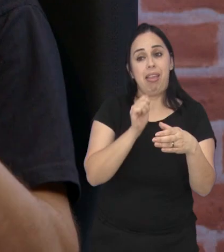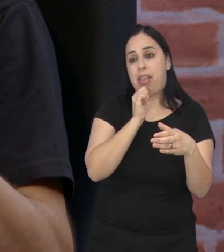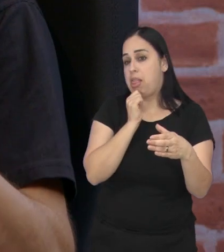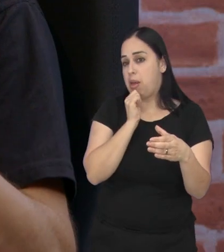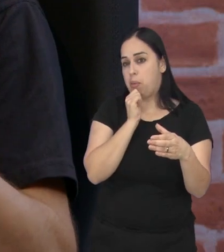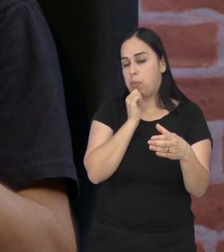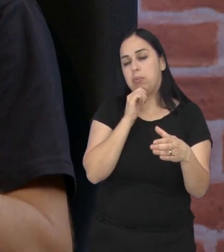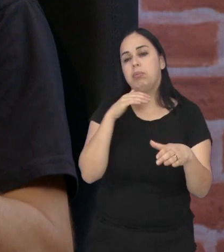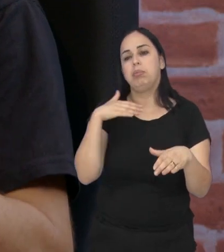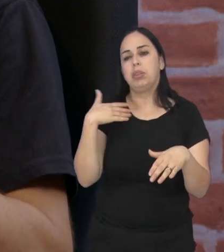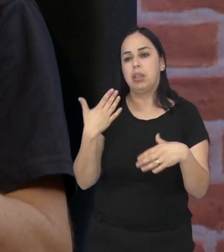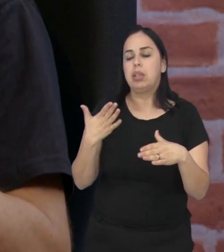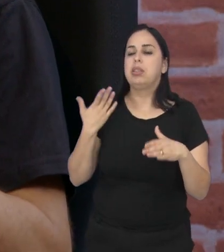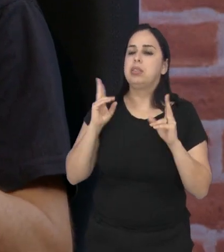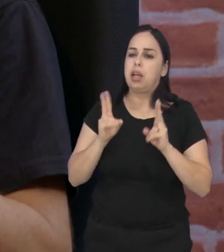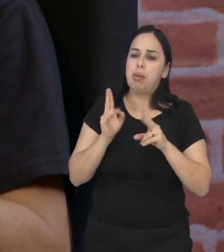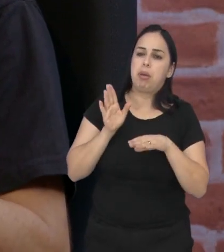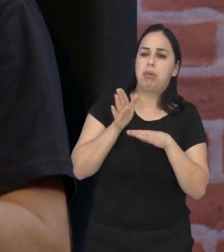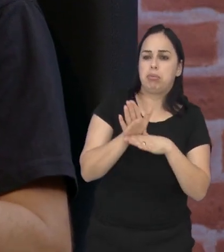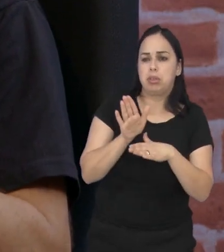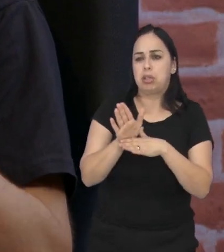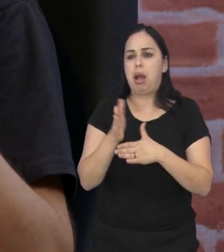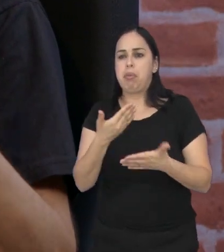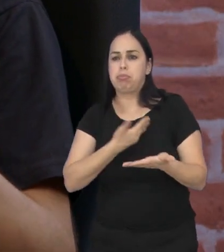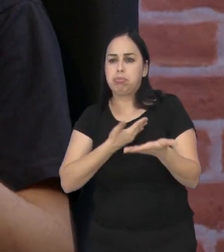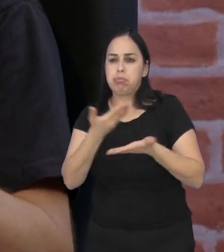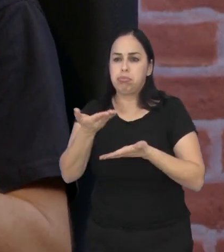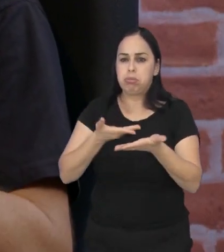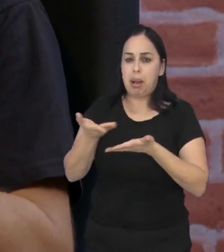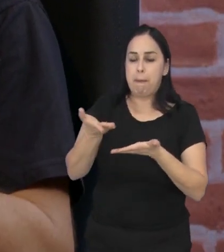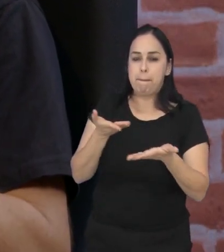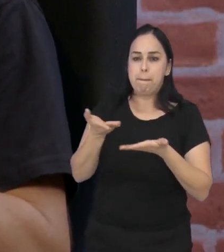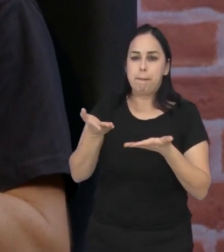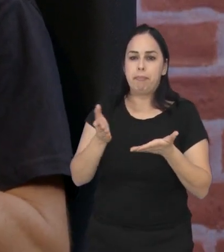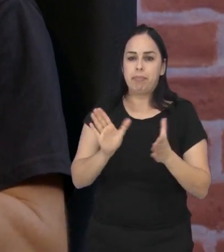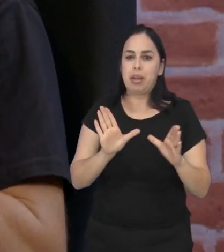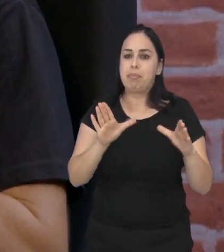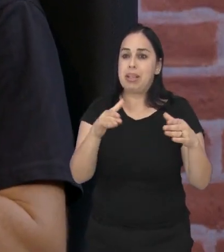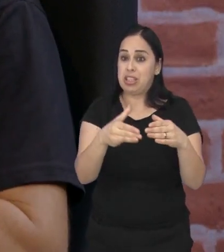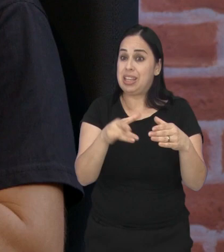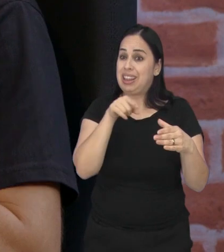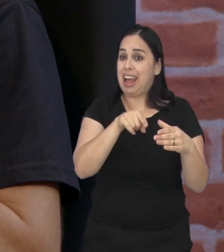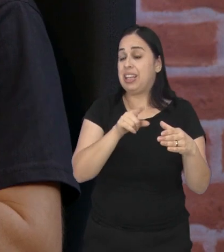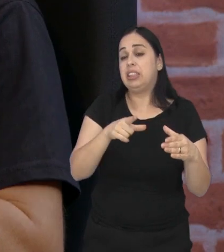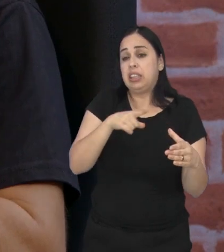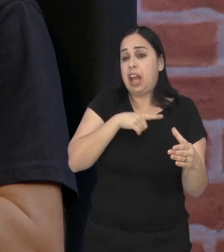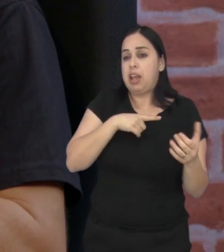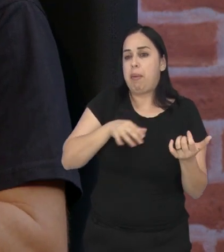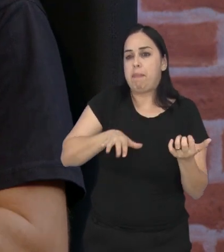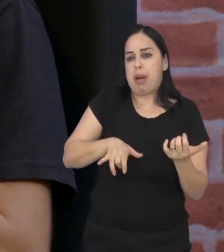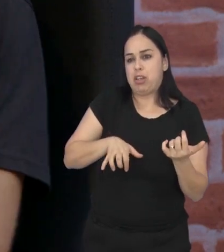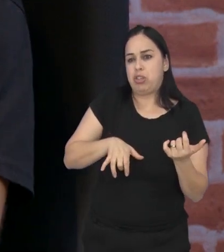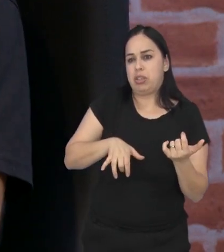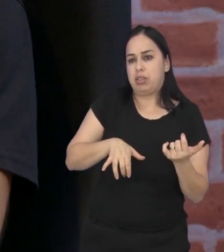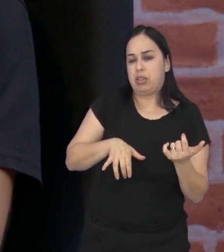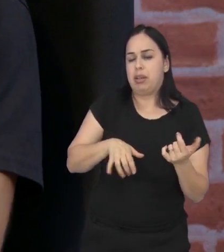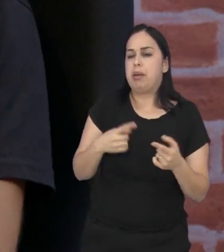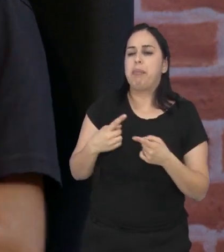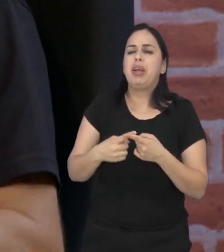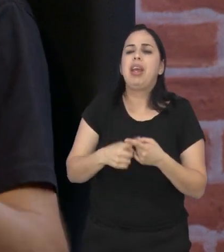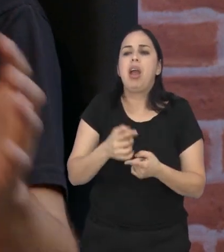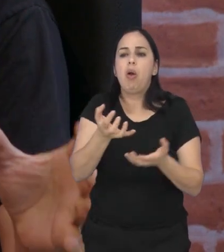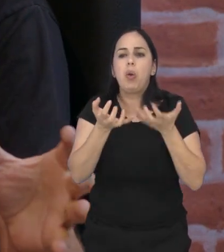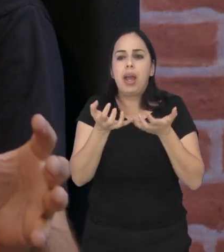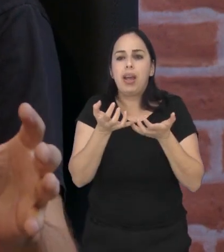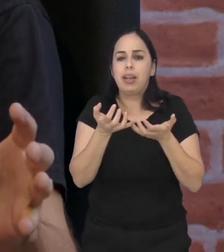outras coisas e, assim, ajudando no que podia, com amizade, mas ali tinha o seu baixista. Então, não tem por que eu querer aquilo. Tem